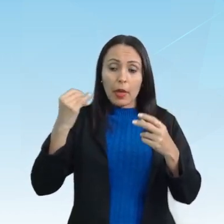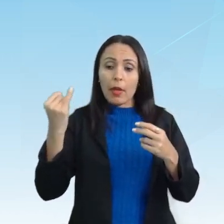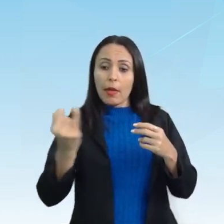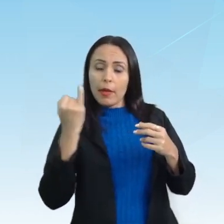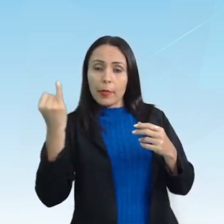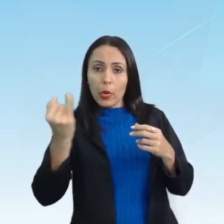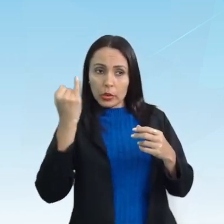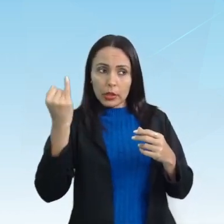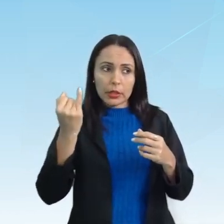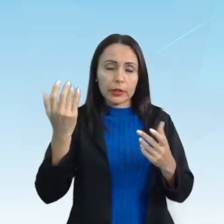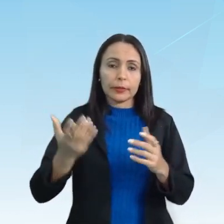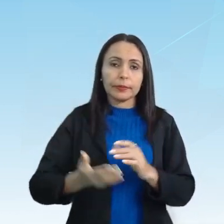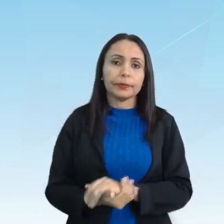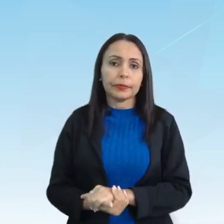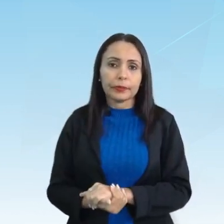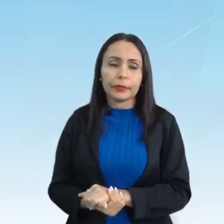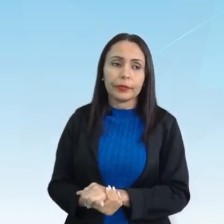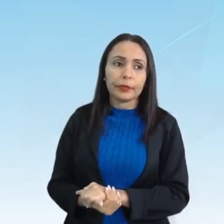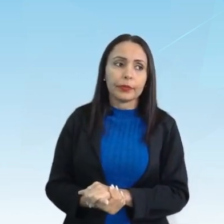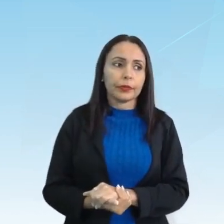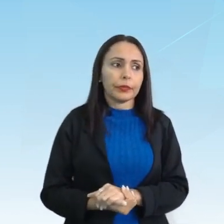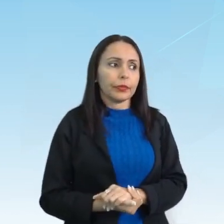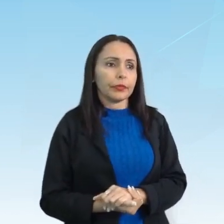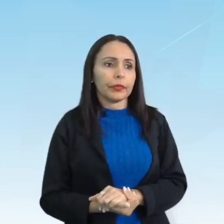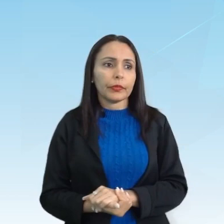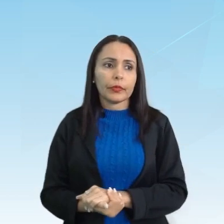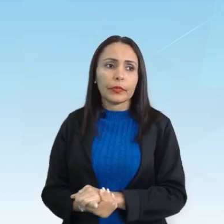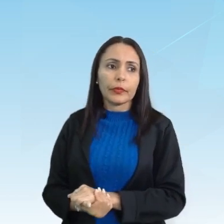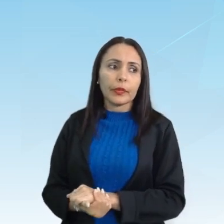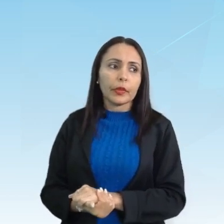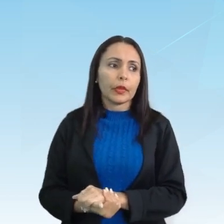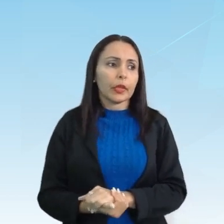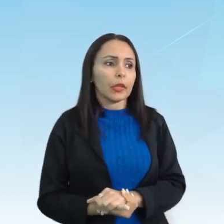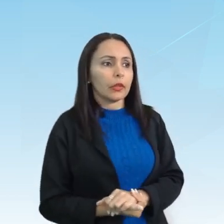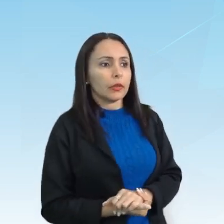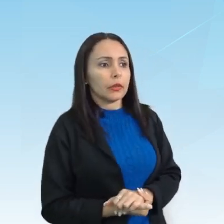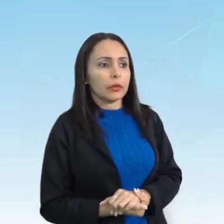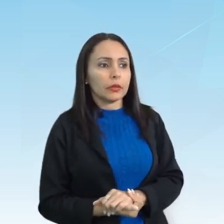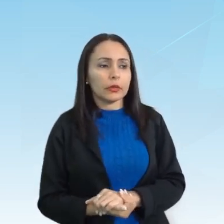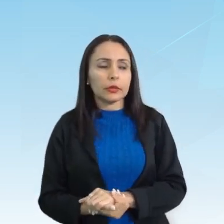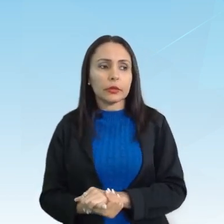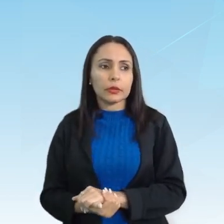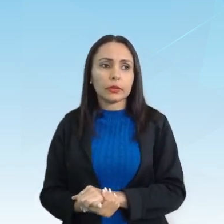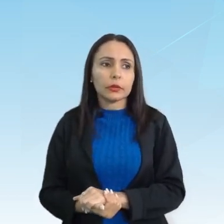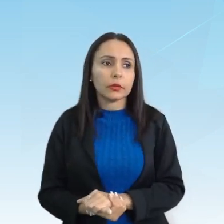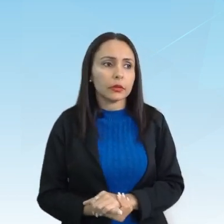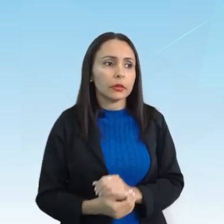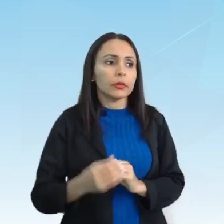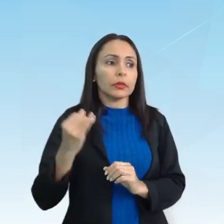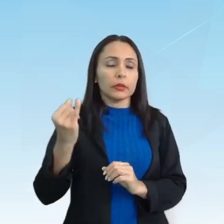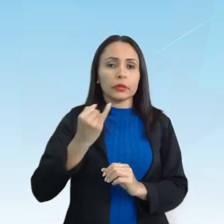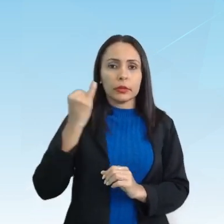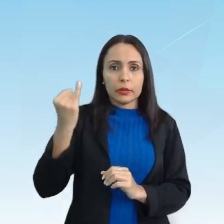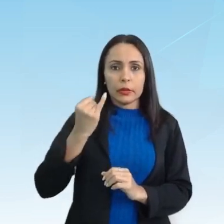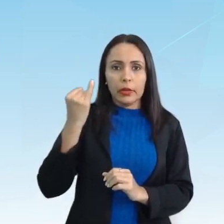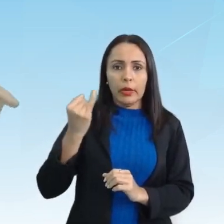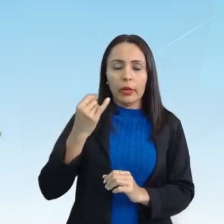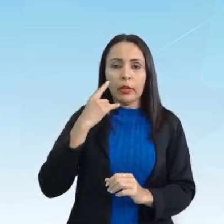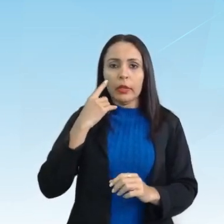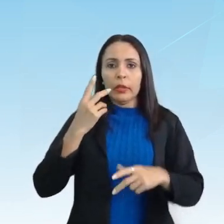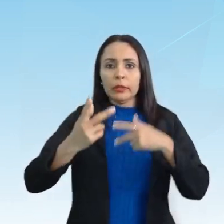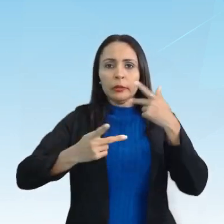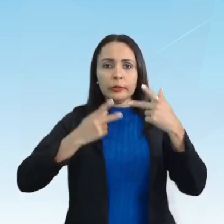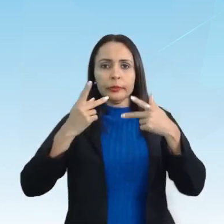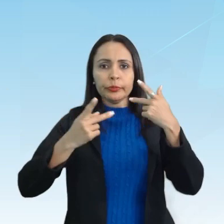letra D. Voltando aqui, aquilo que nós estudamos, certo? É importante salientar, quando a gente fala